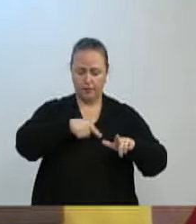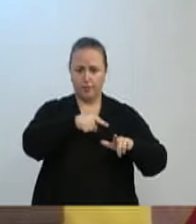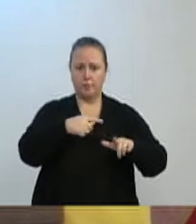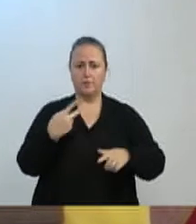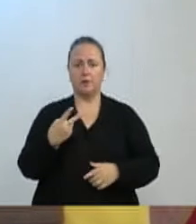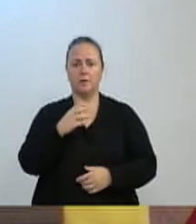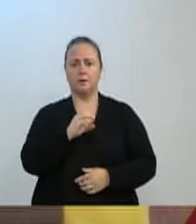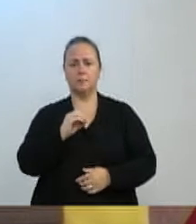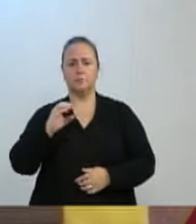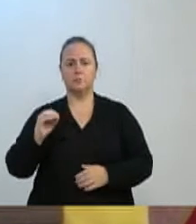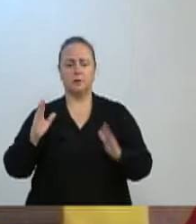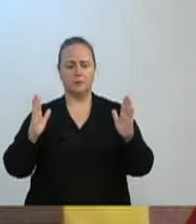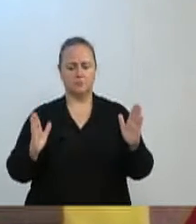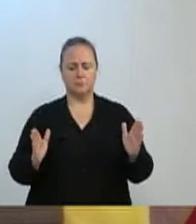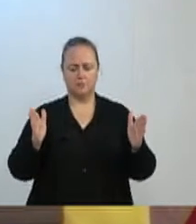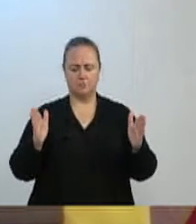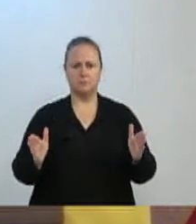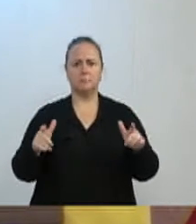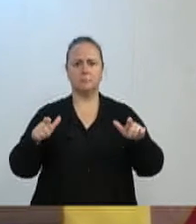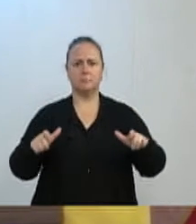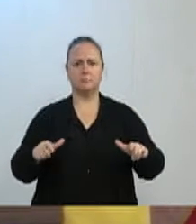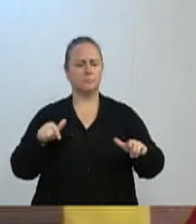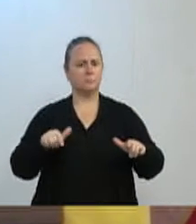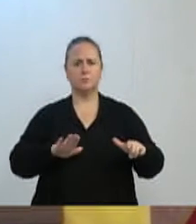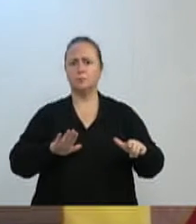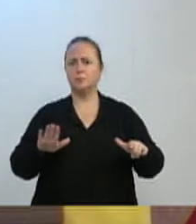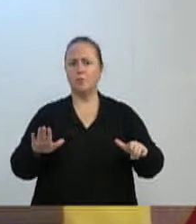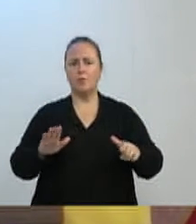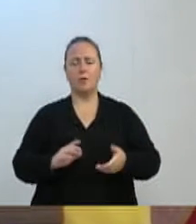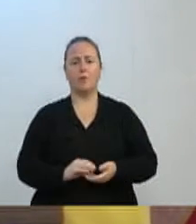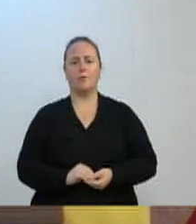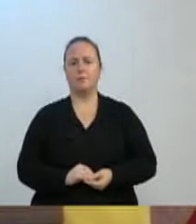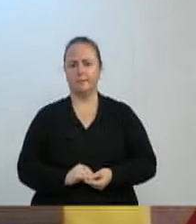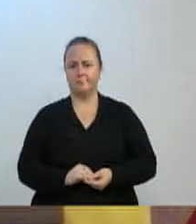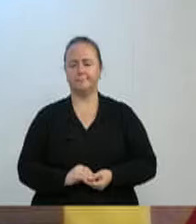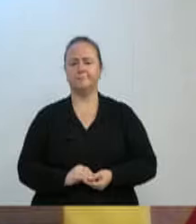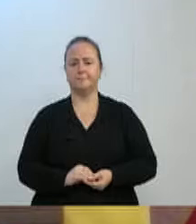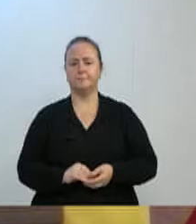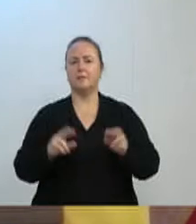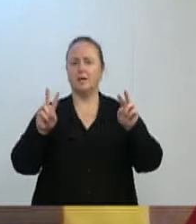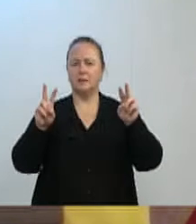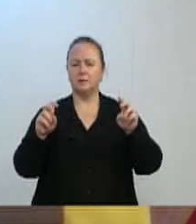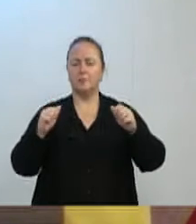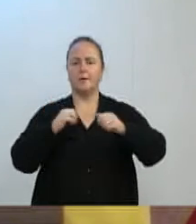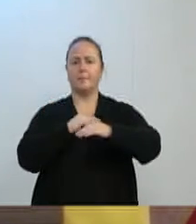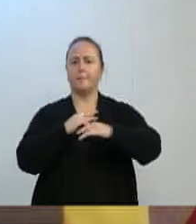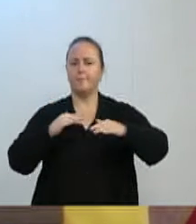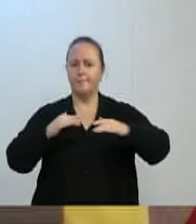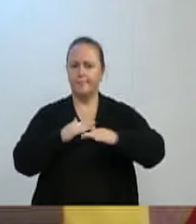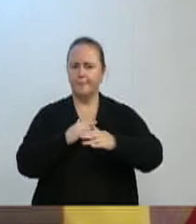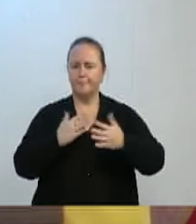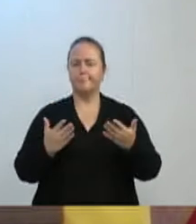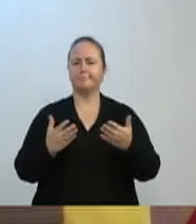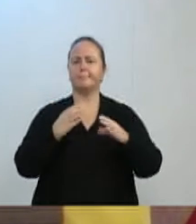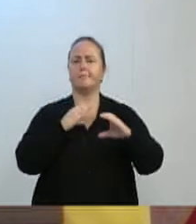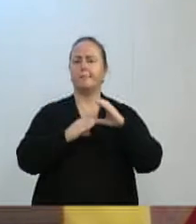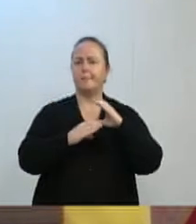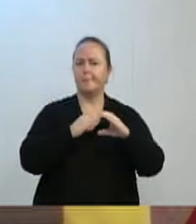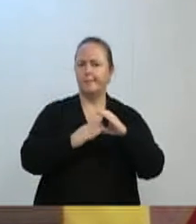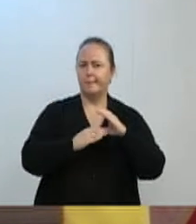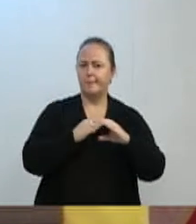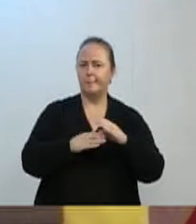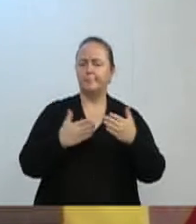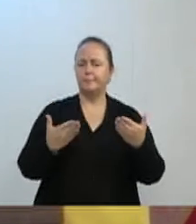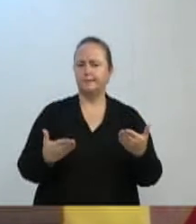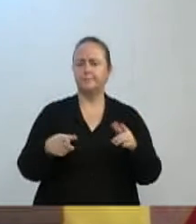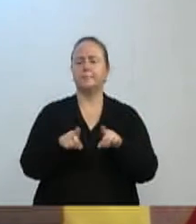endereços naquele pequeno espaço, com relação à mobilidade urbana, comunicação